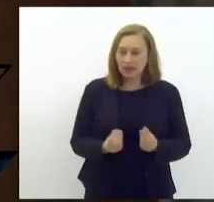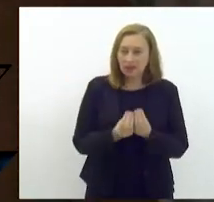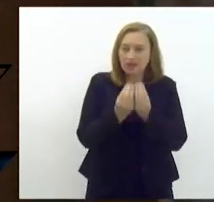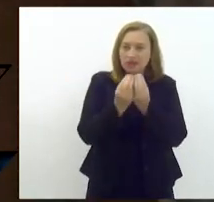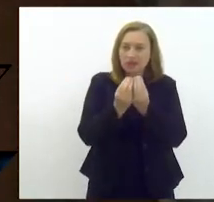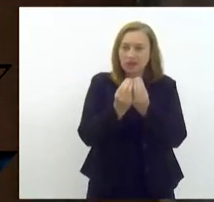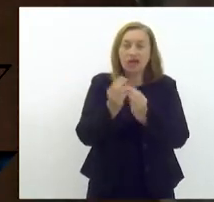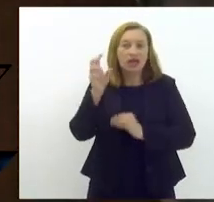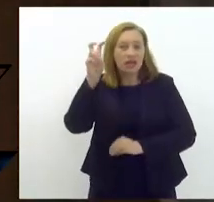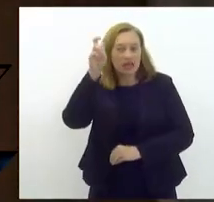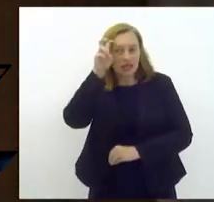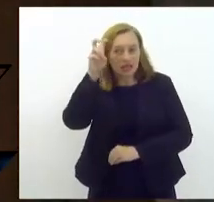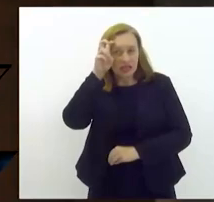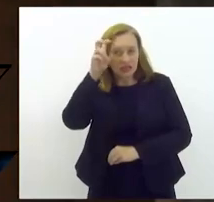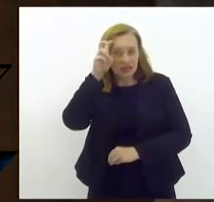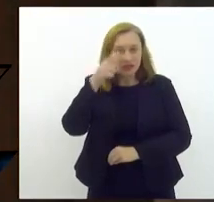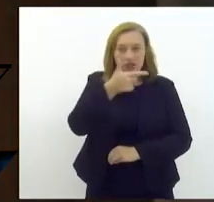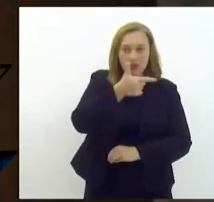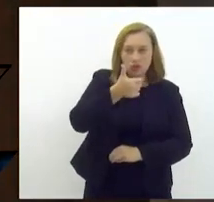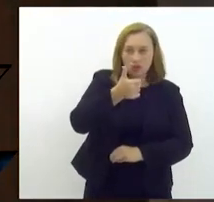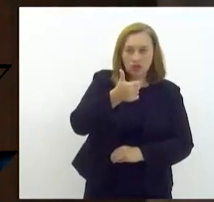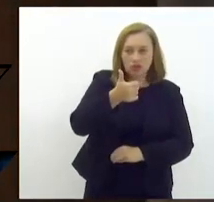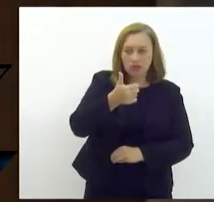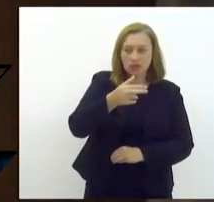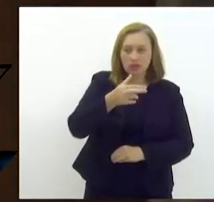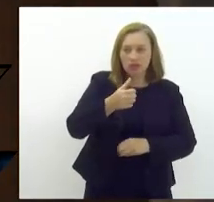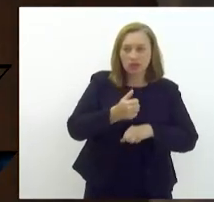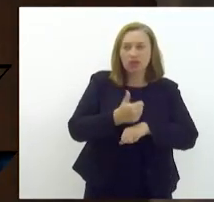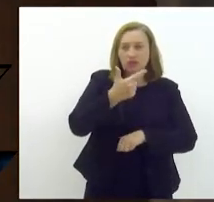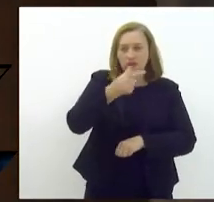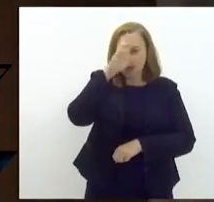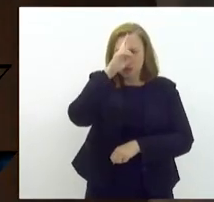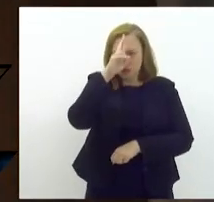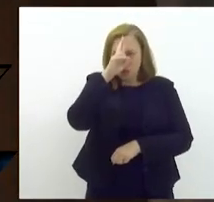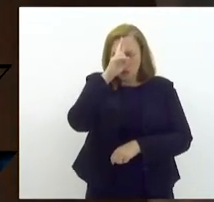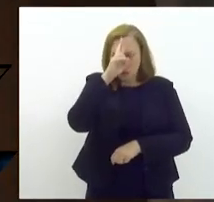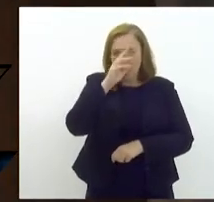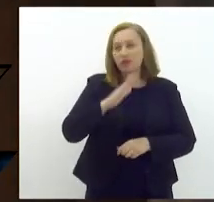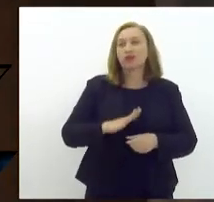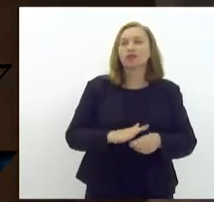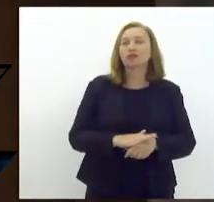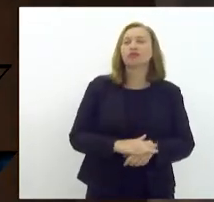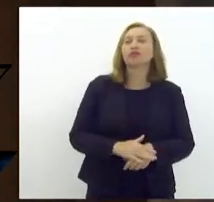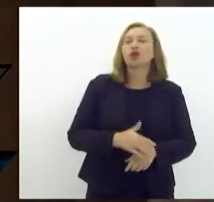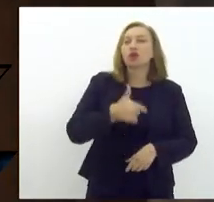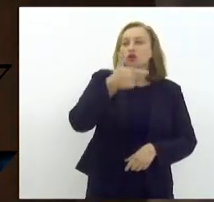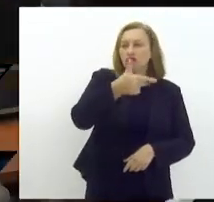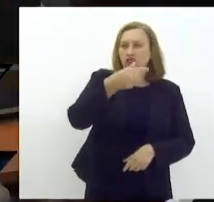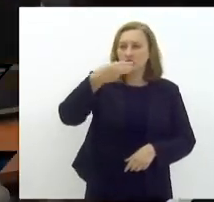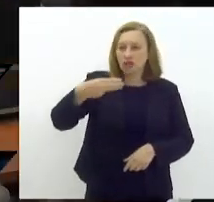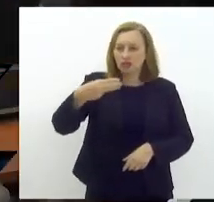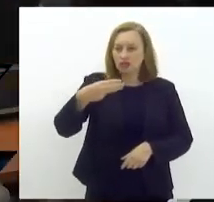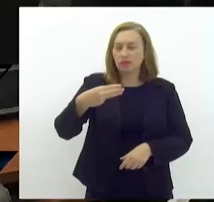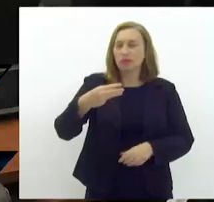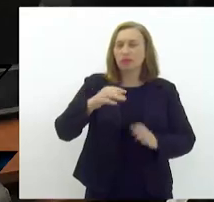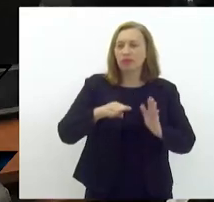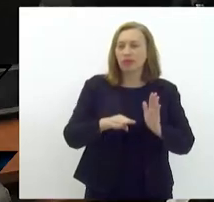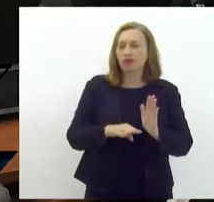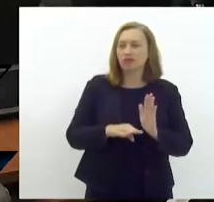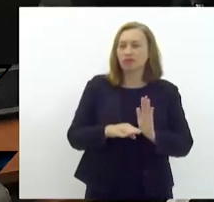12 horas Todas as quintas às 12 horas no vigésimo primeiro andar então mais uma vez muito obrigado